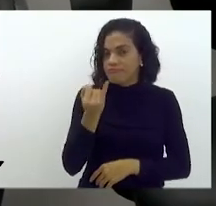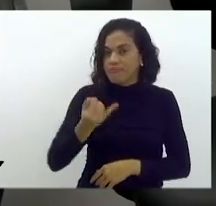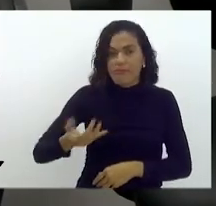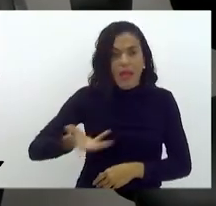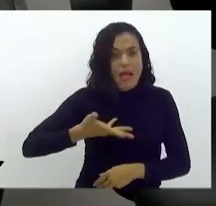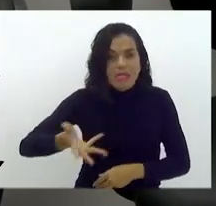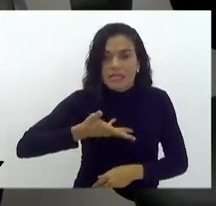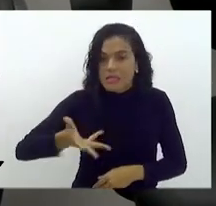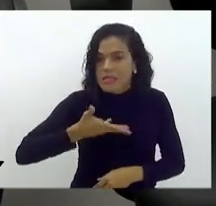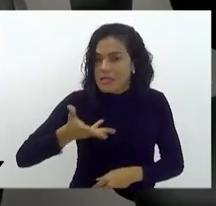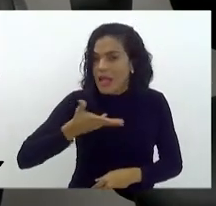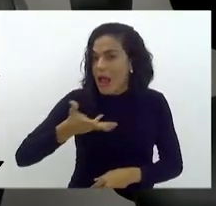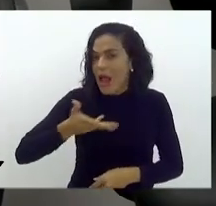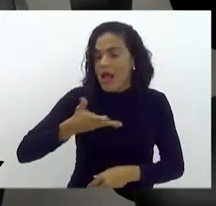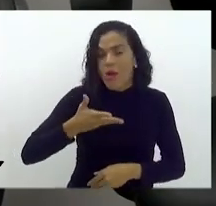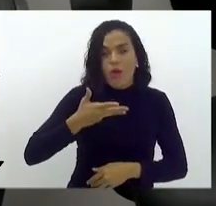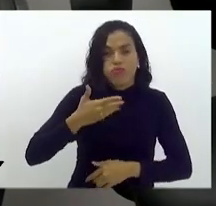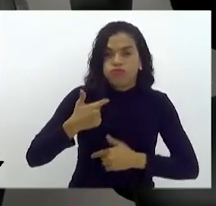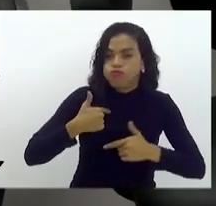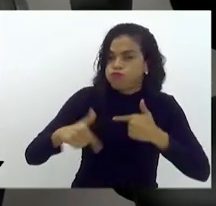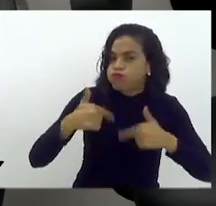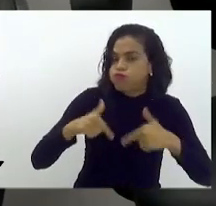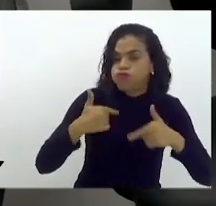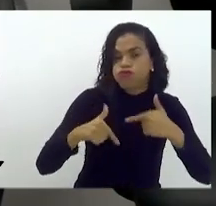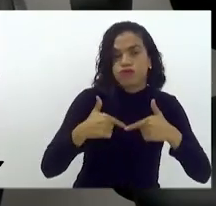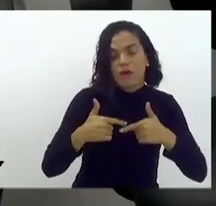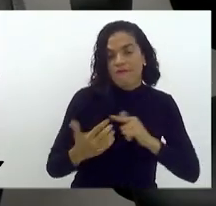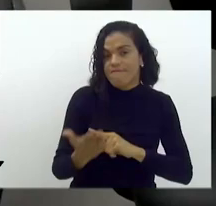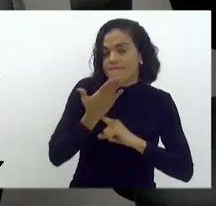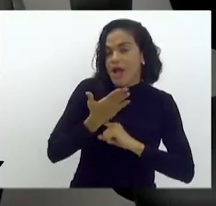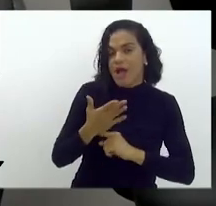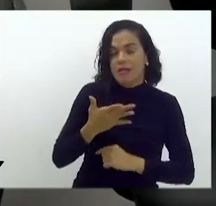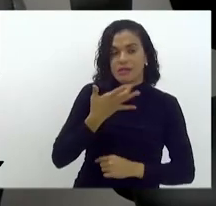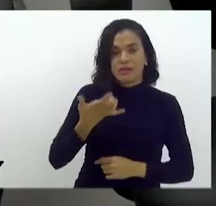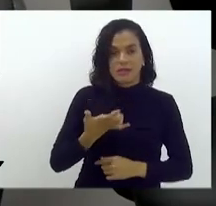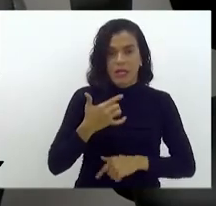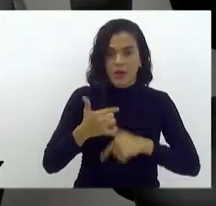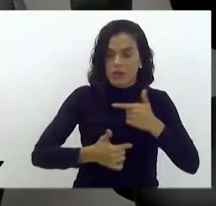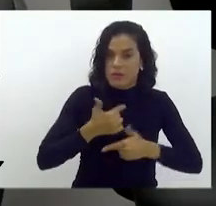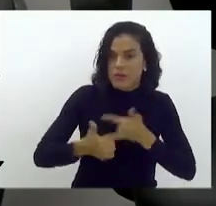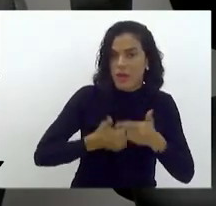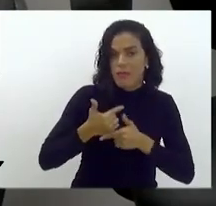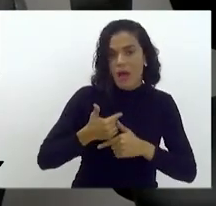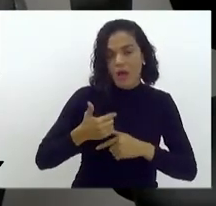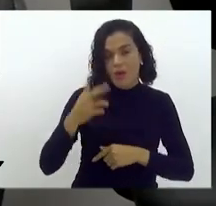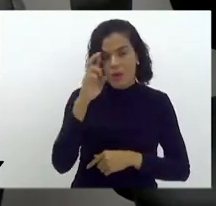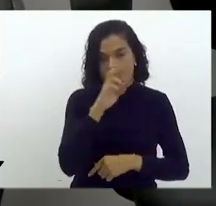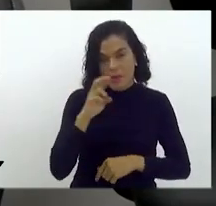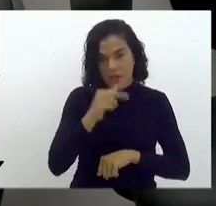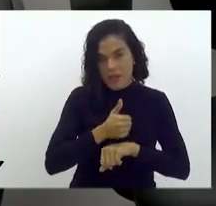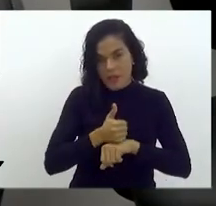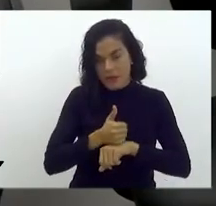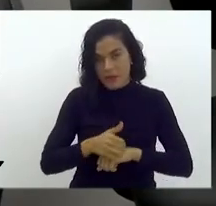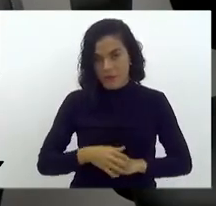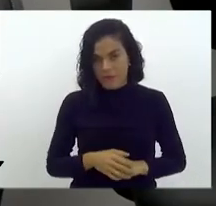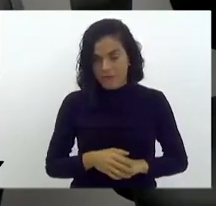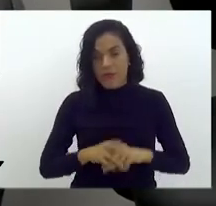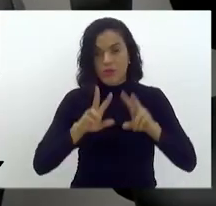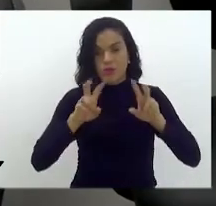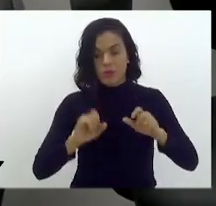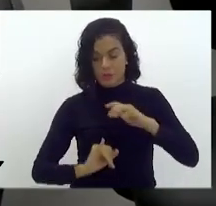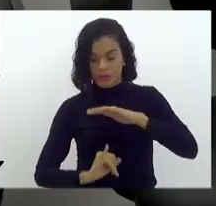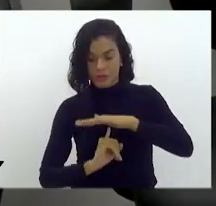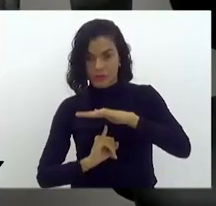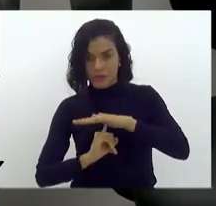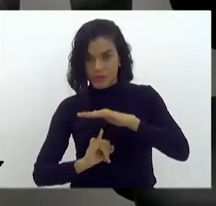acelerar ele em muito nossos exames né facilitaria Muito os exames especiais em relação ao Instituto o